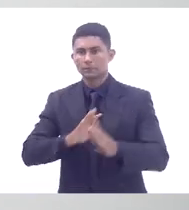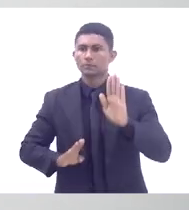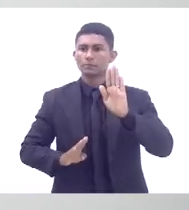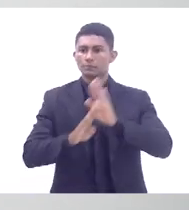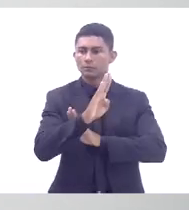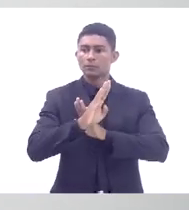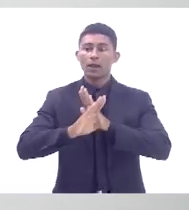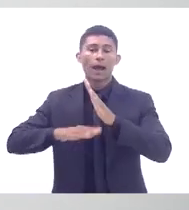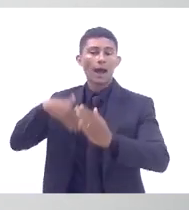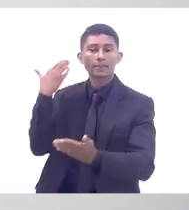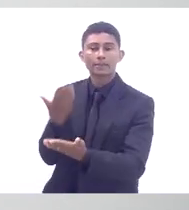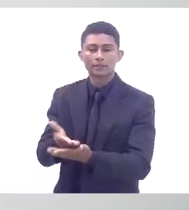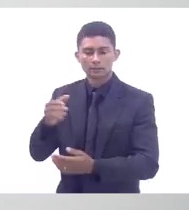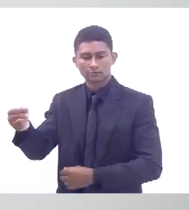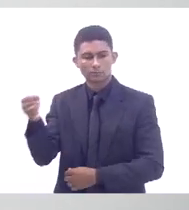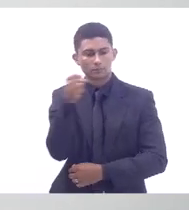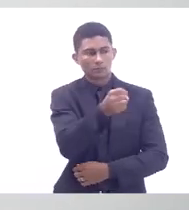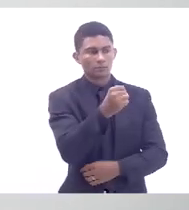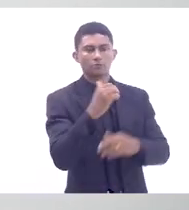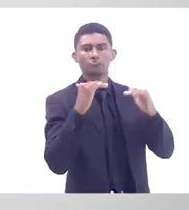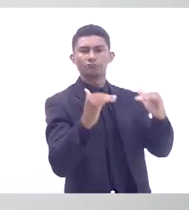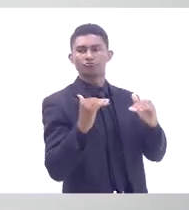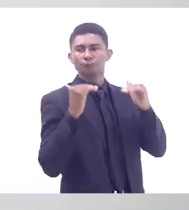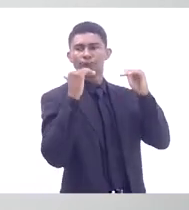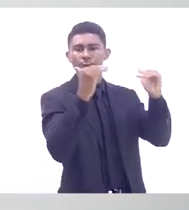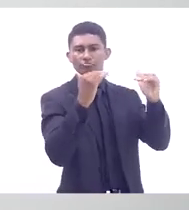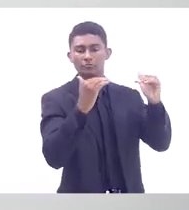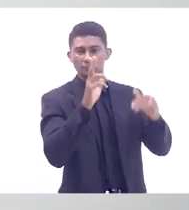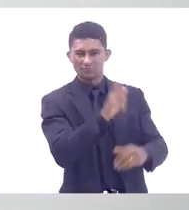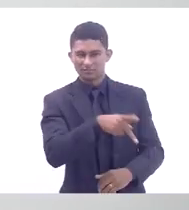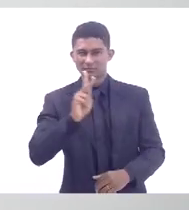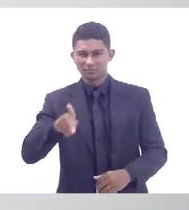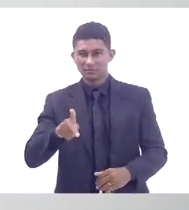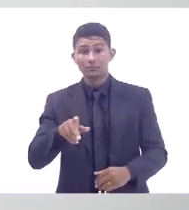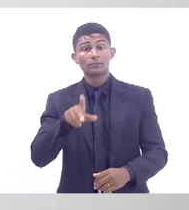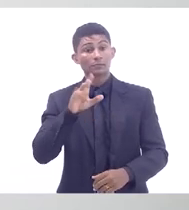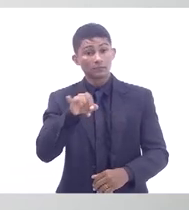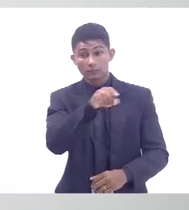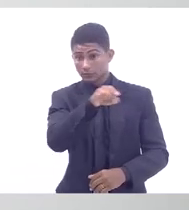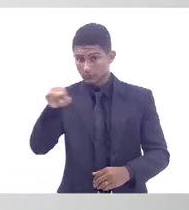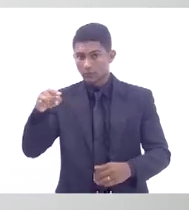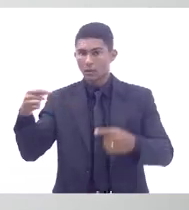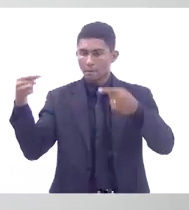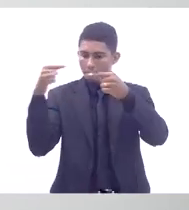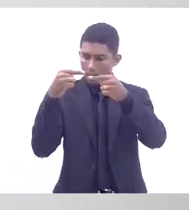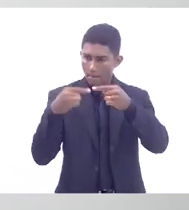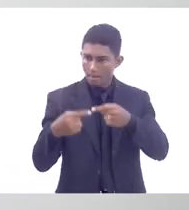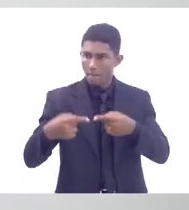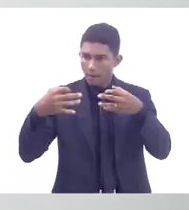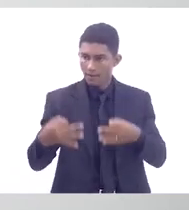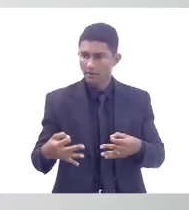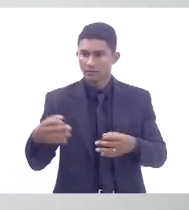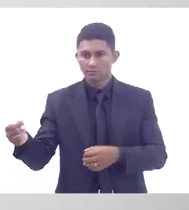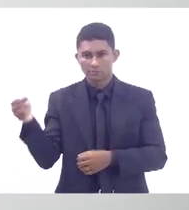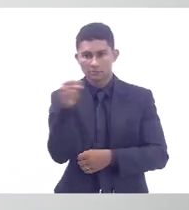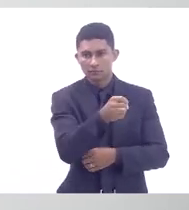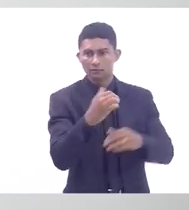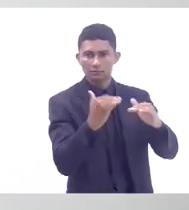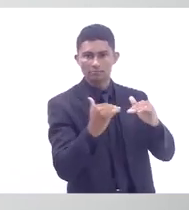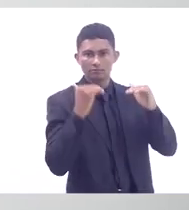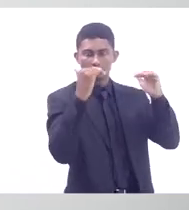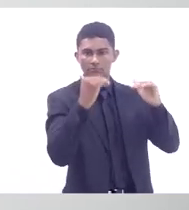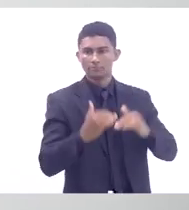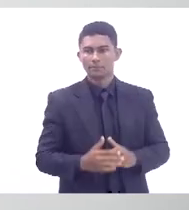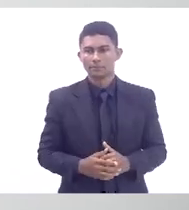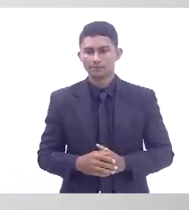status de titular na que seria o topo da carreira quando eu cumpridos claramente os requisitos para isso né conclui-se